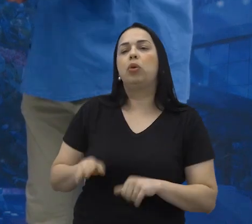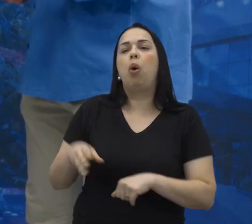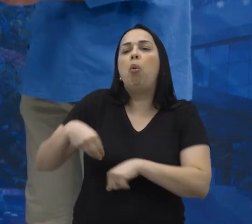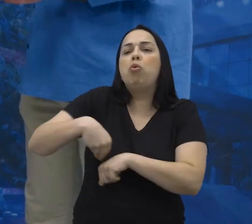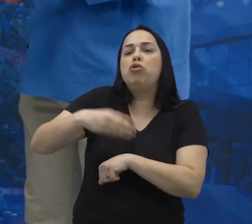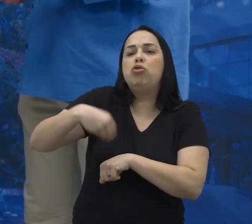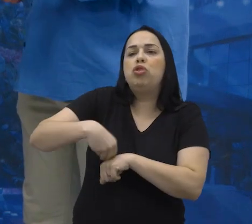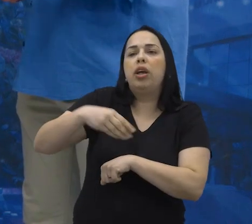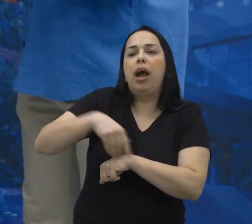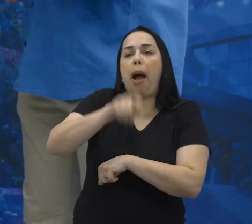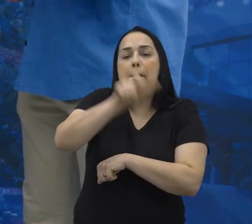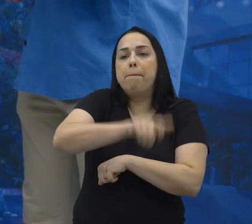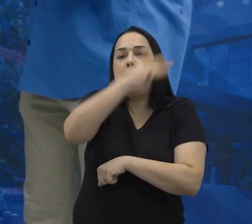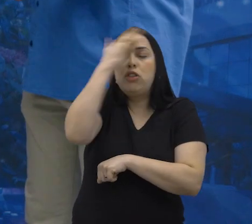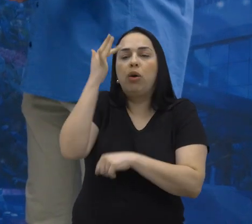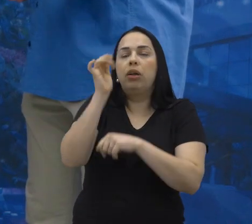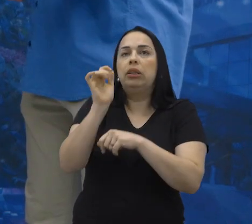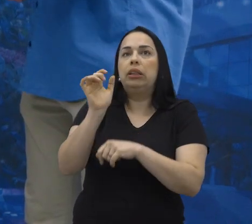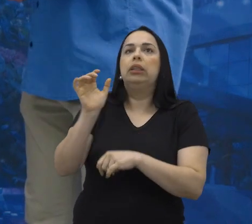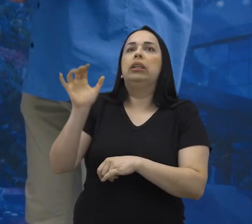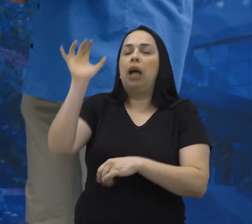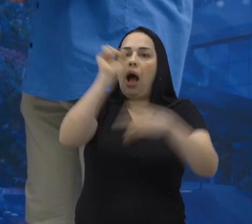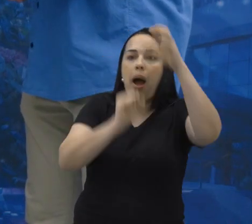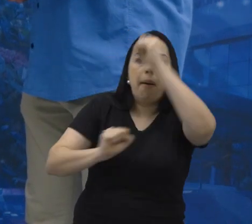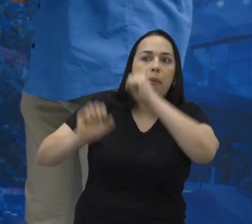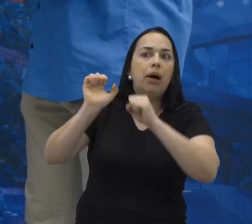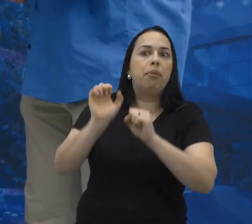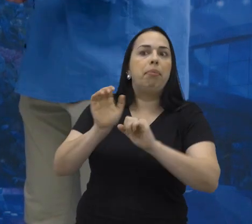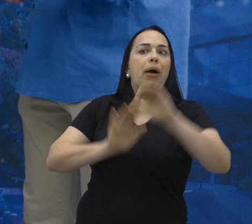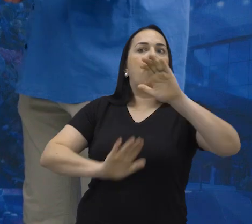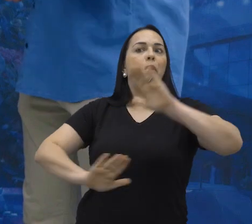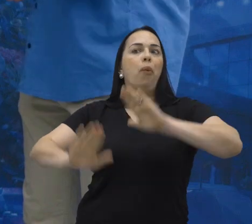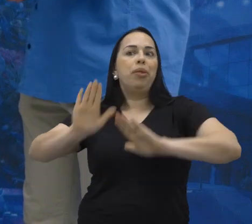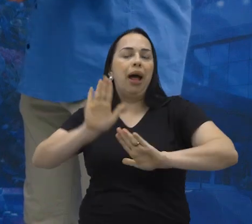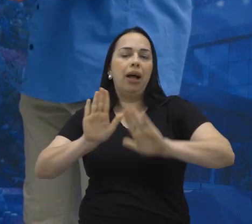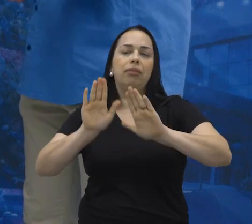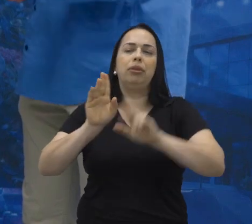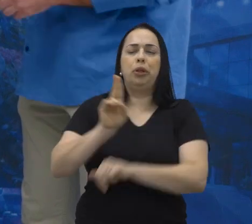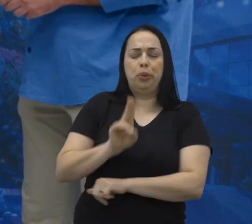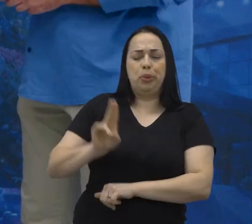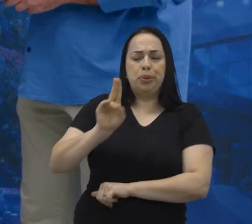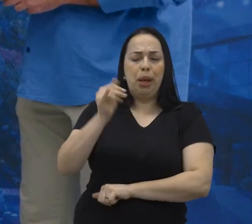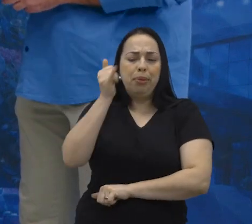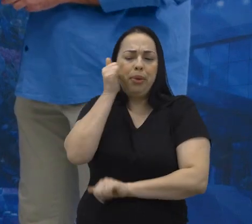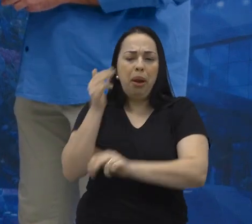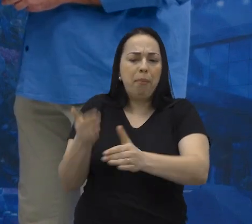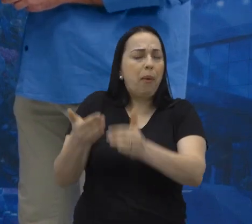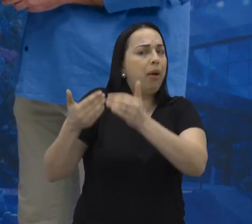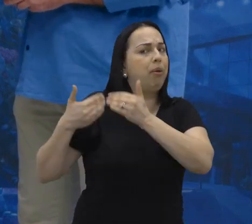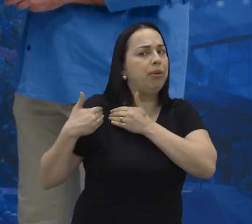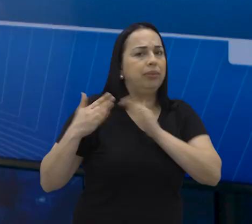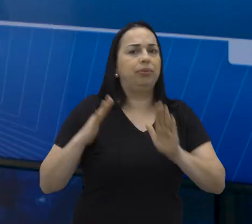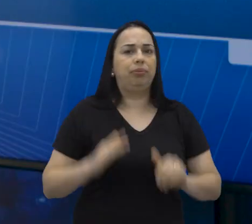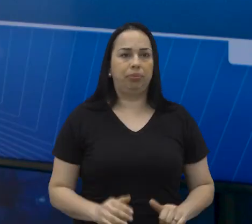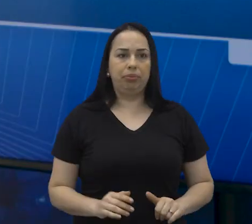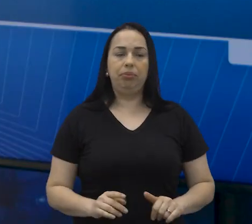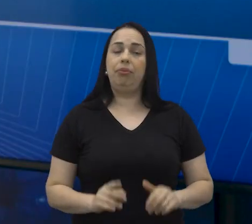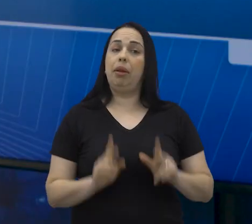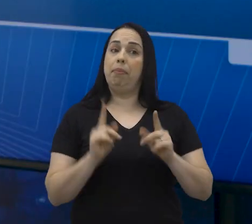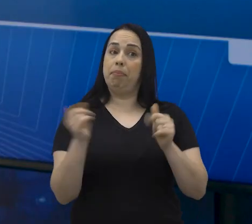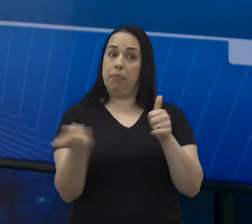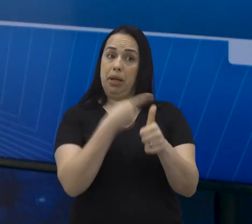quais as dicas, então, que essa pessoa pode ter para justamente tomar os cuidados, usar com responsabilidade? Isso. Primeiro é